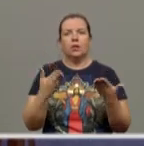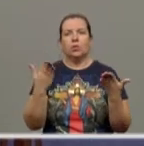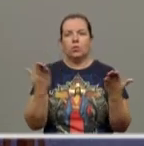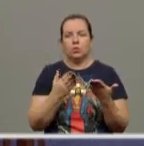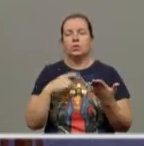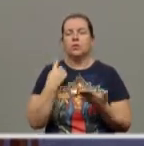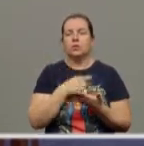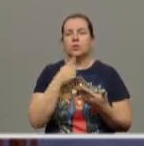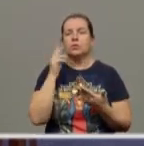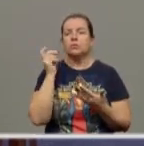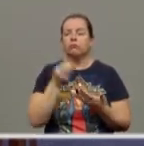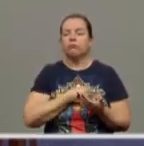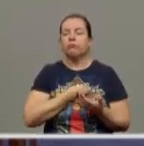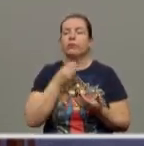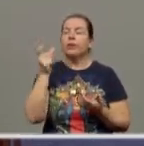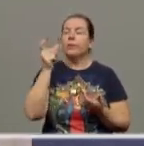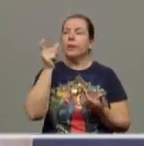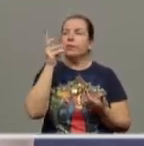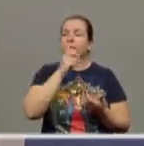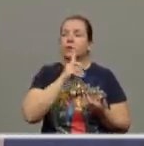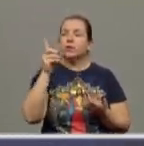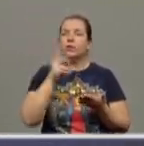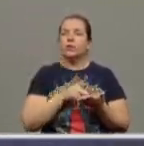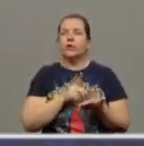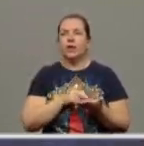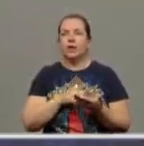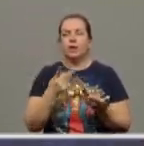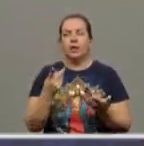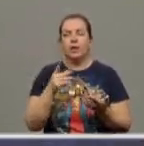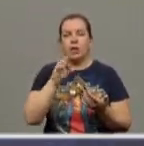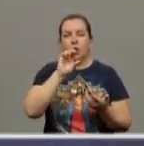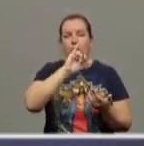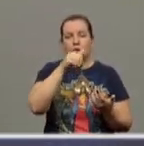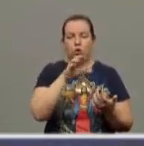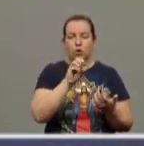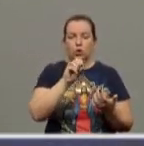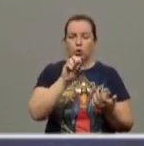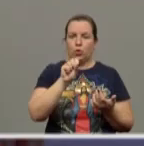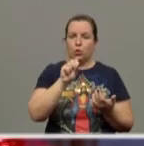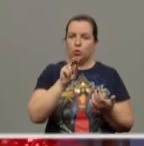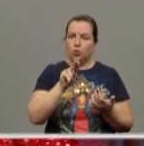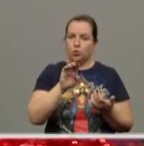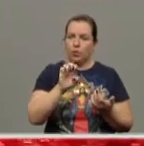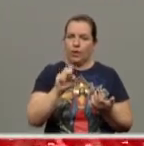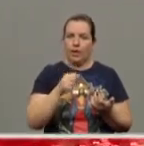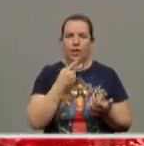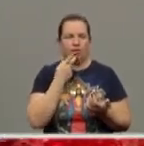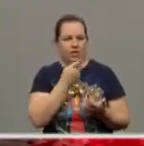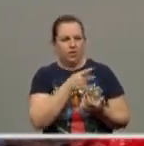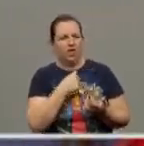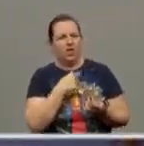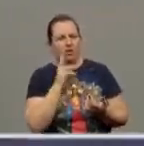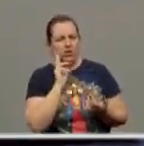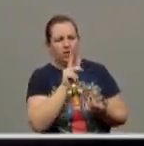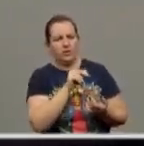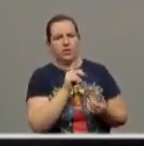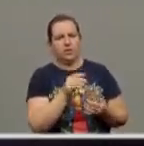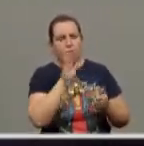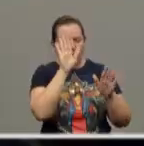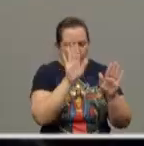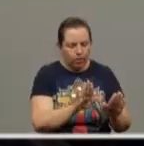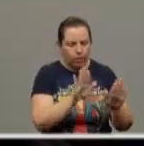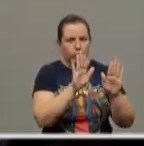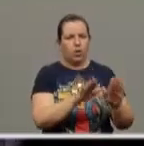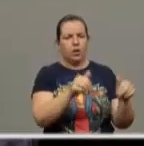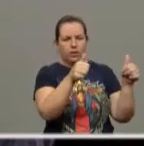fala para aquele povo, olha, eu estou vendo que vocês estão adorando aí as estátuas, eu estou vendo que vocês estão abandonando a Deus,